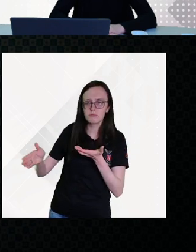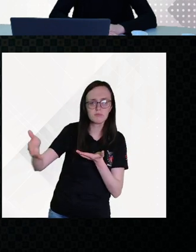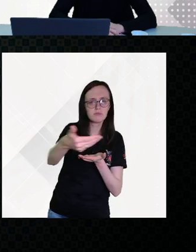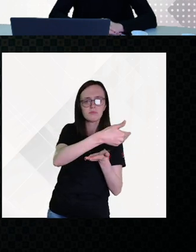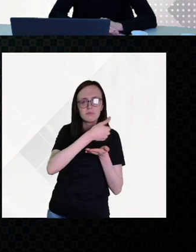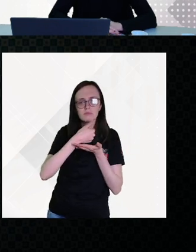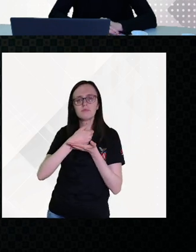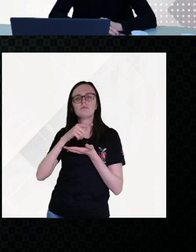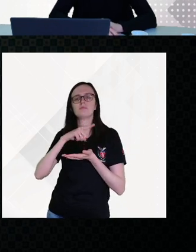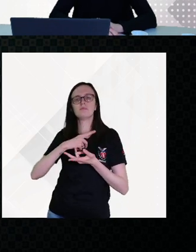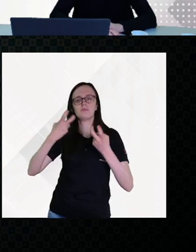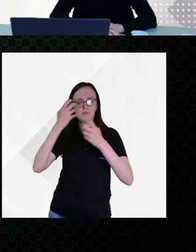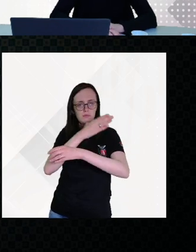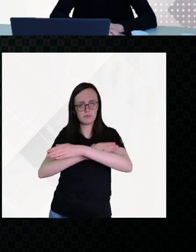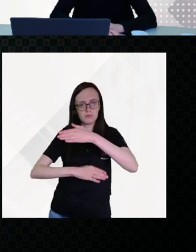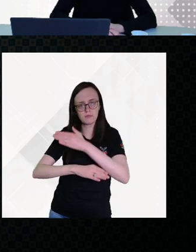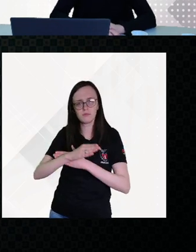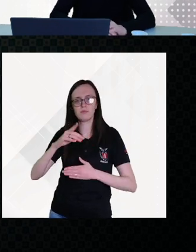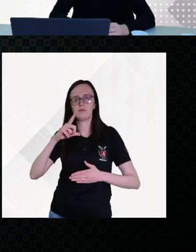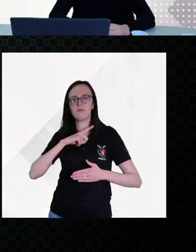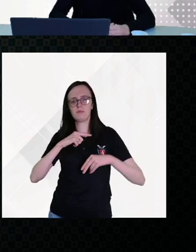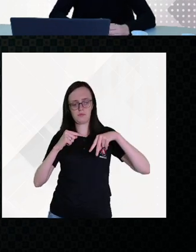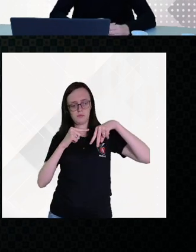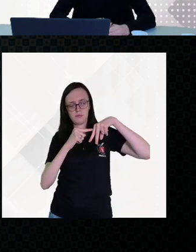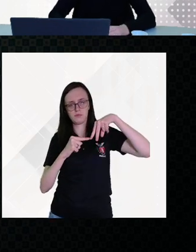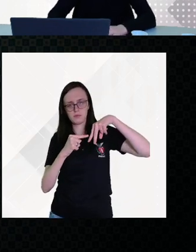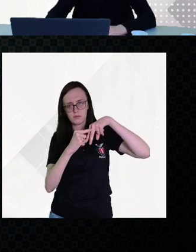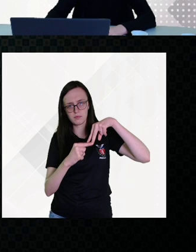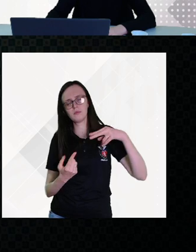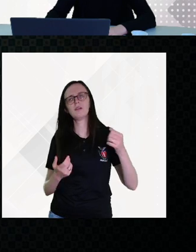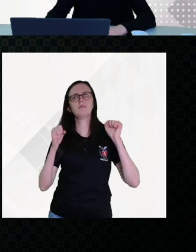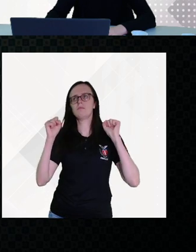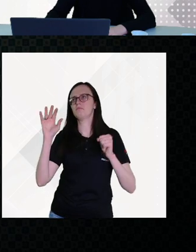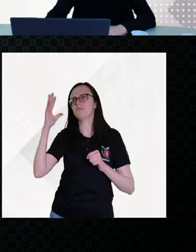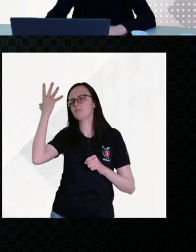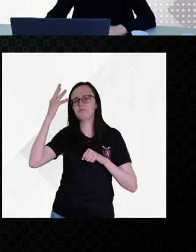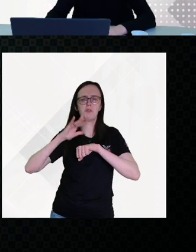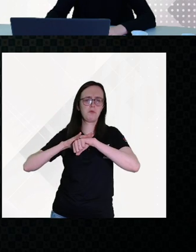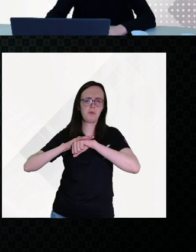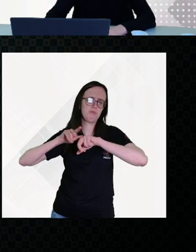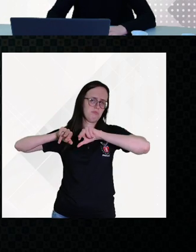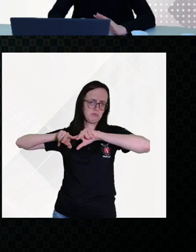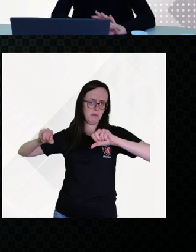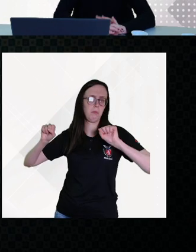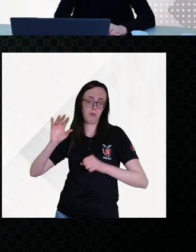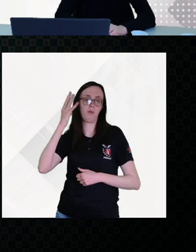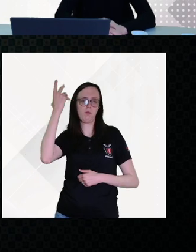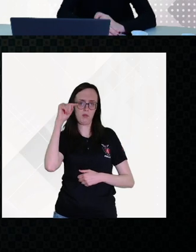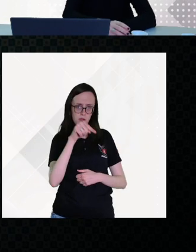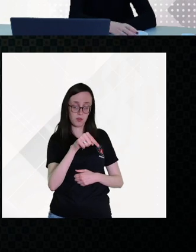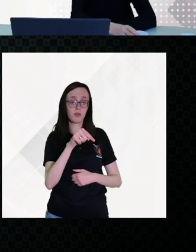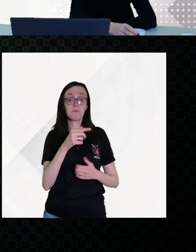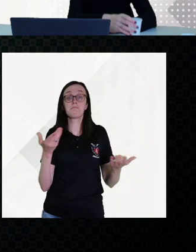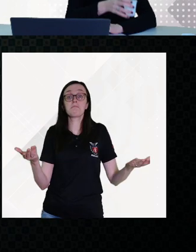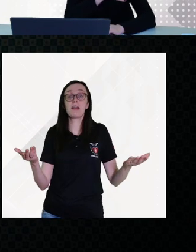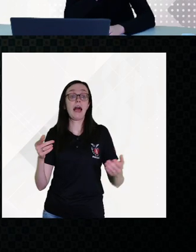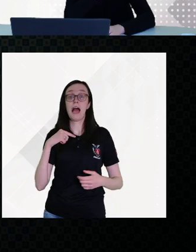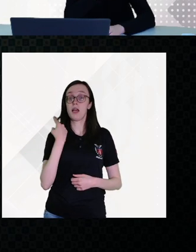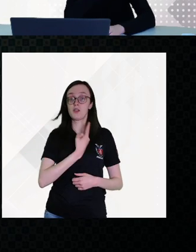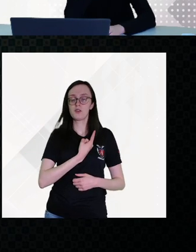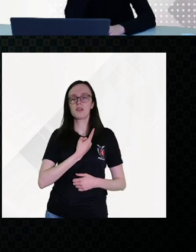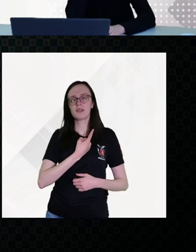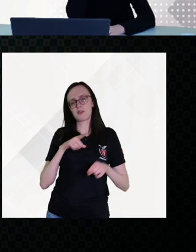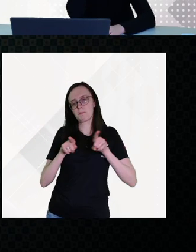de prevalência de amputação em membros inferiores, podem ser causados por várias doenças. E aí, a gente vai